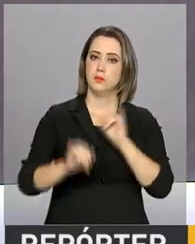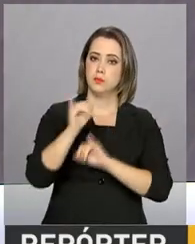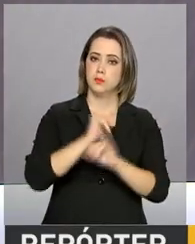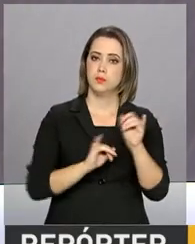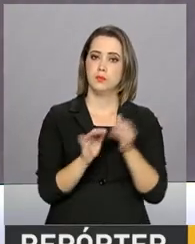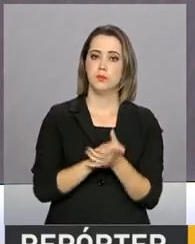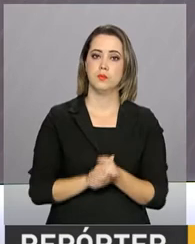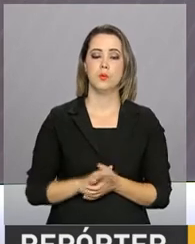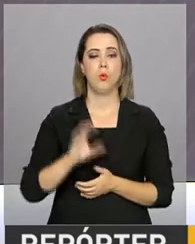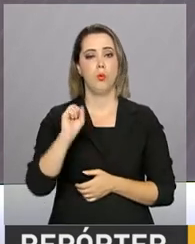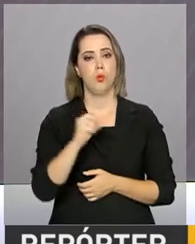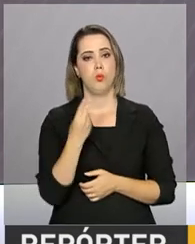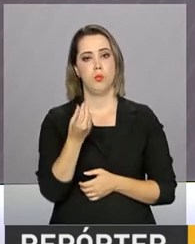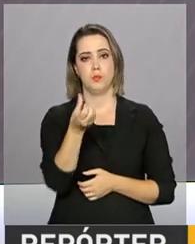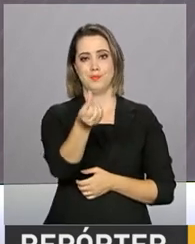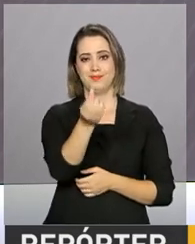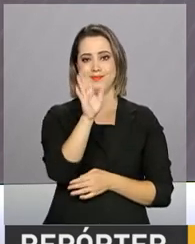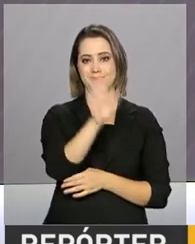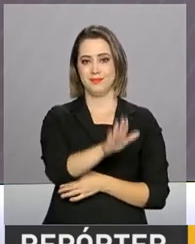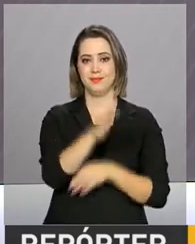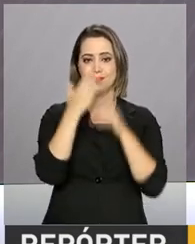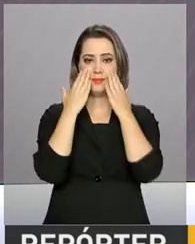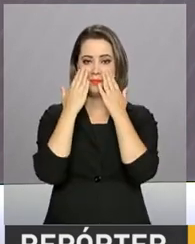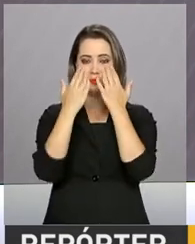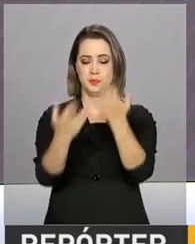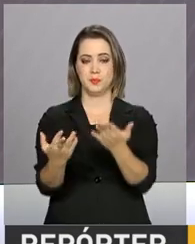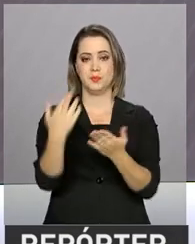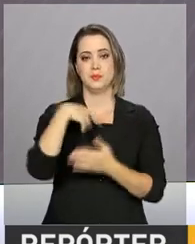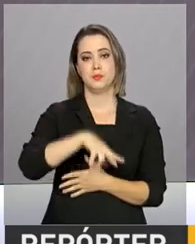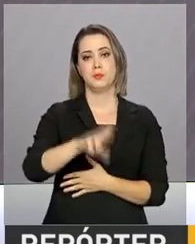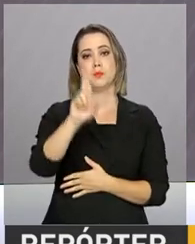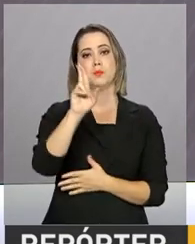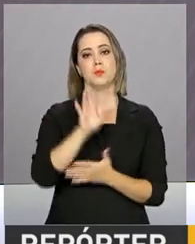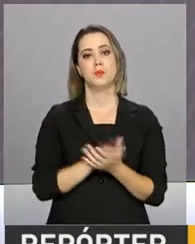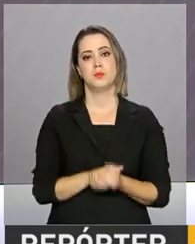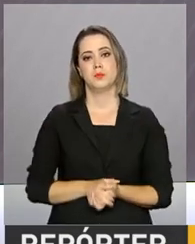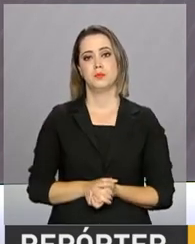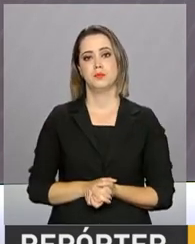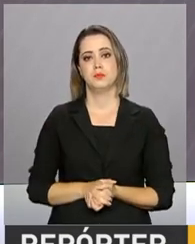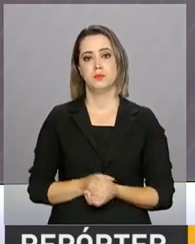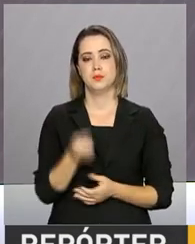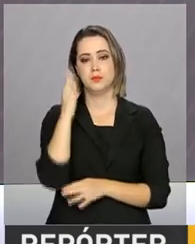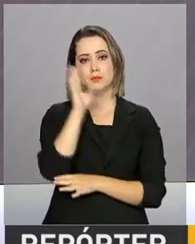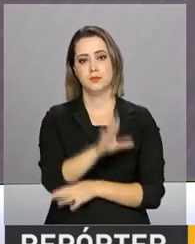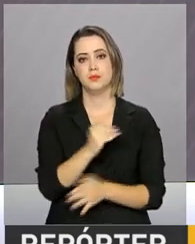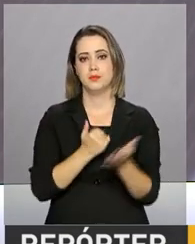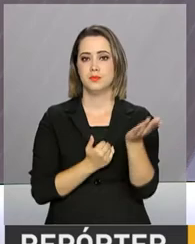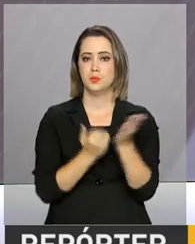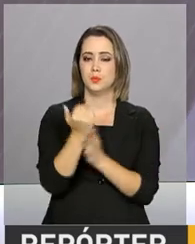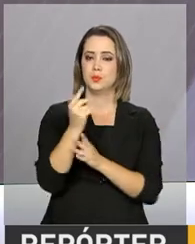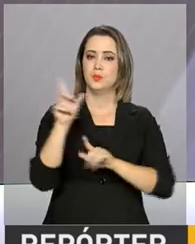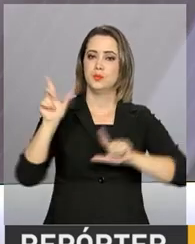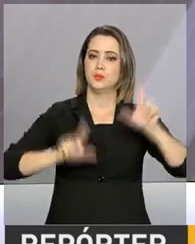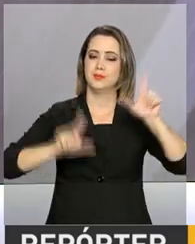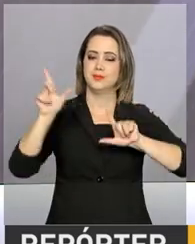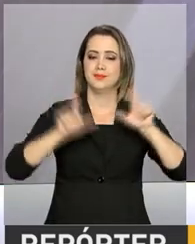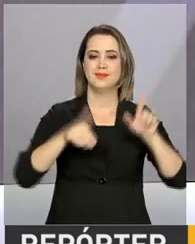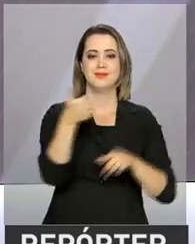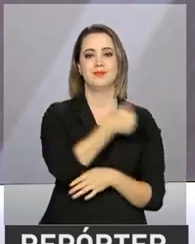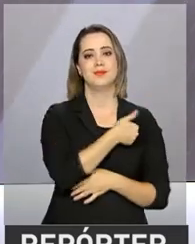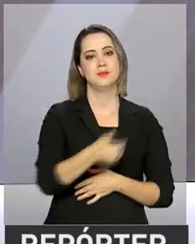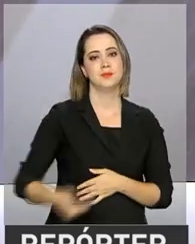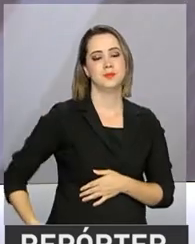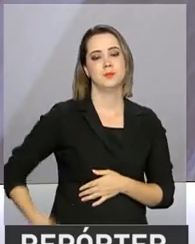com mais informações ou às seis da tarde na próxima edição do repórter nbr boa tarde pra você continue com a gente